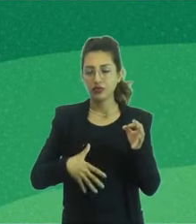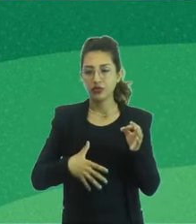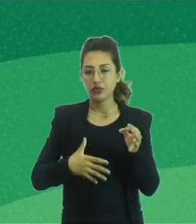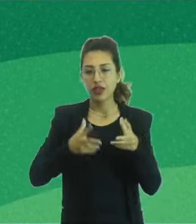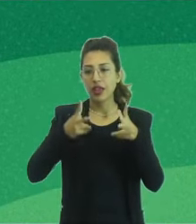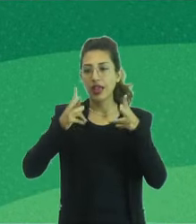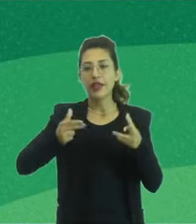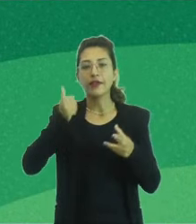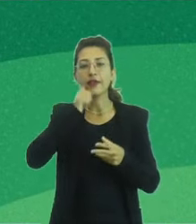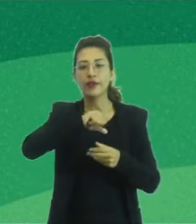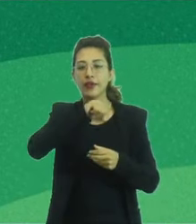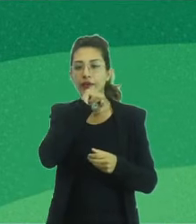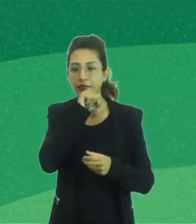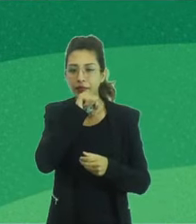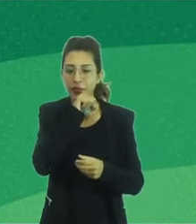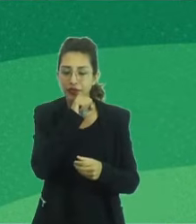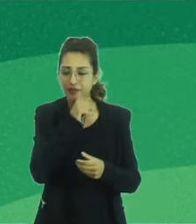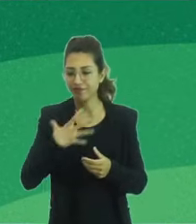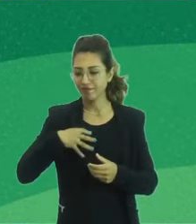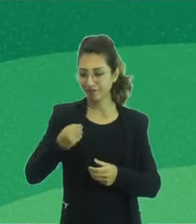bonita que existe